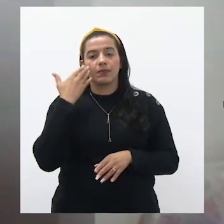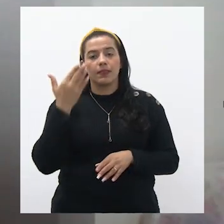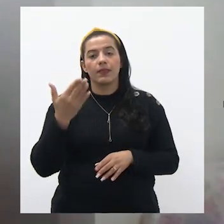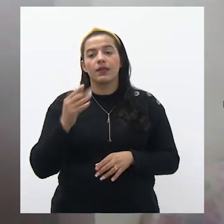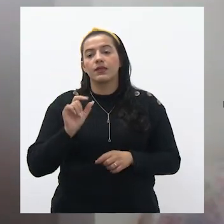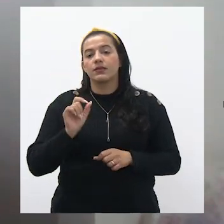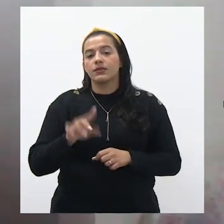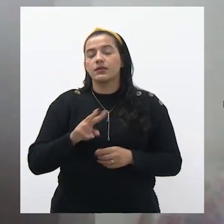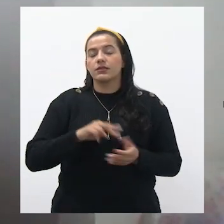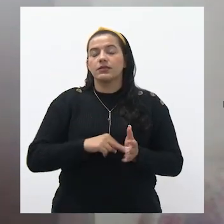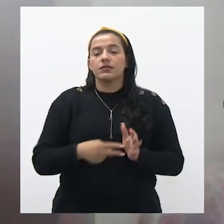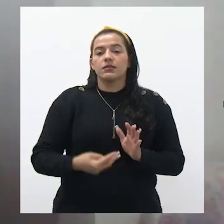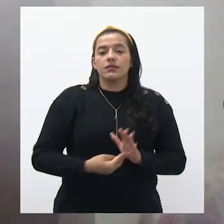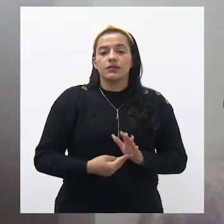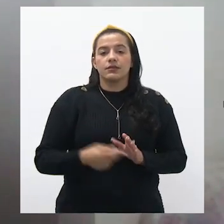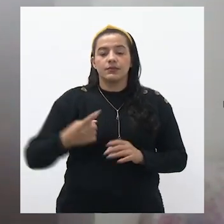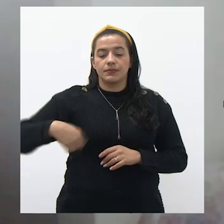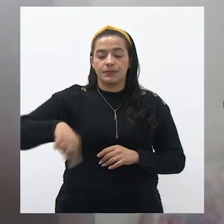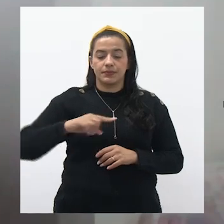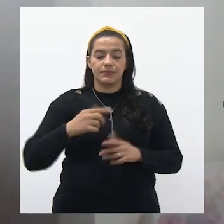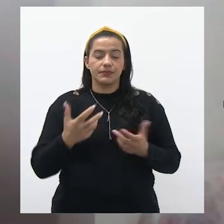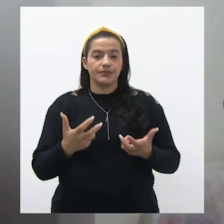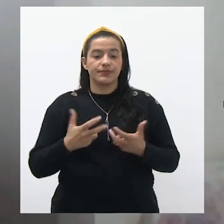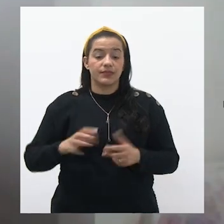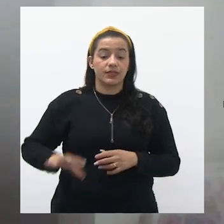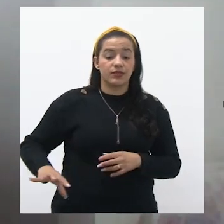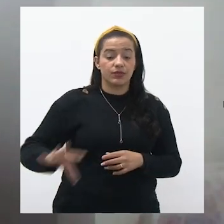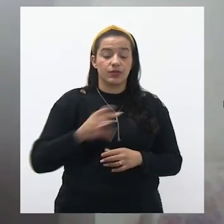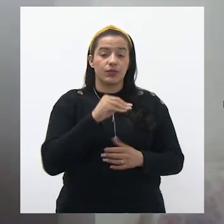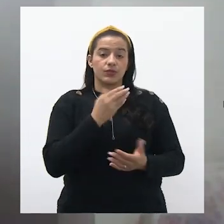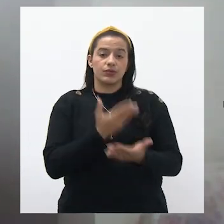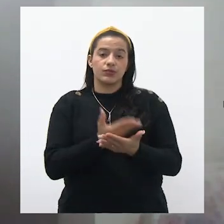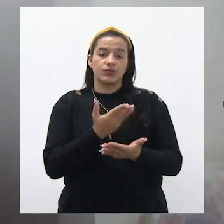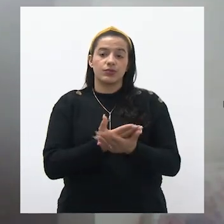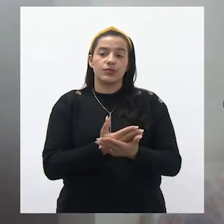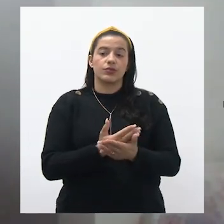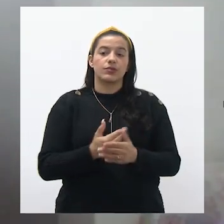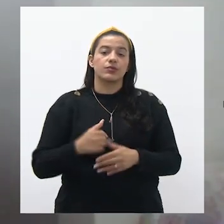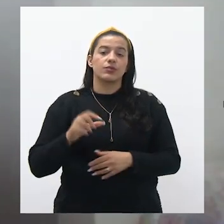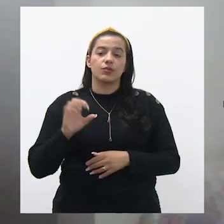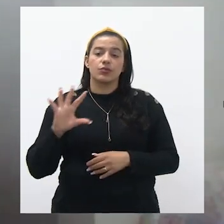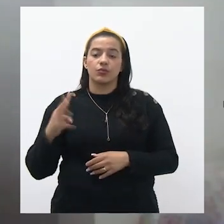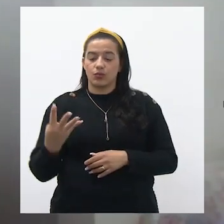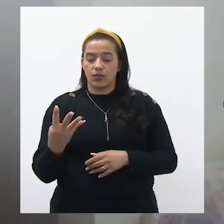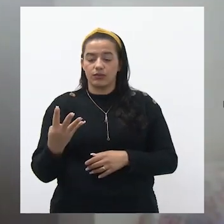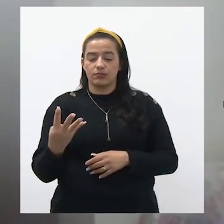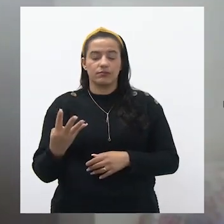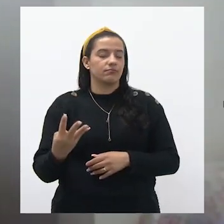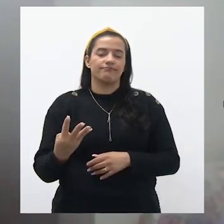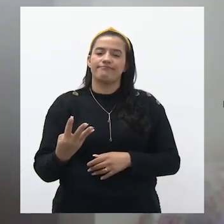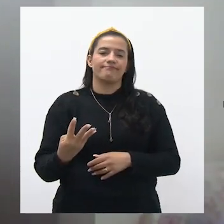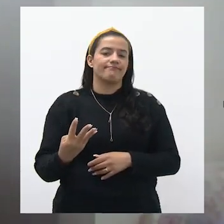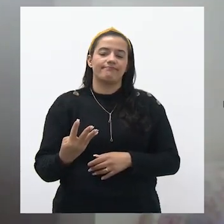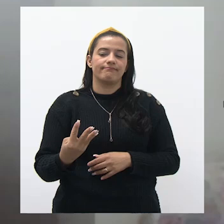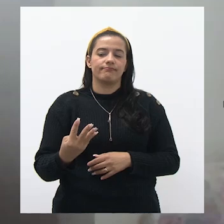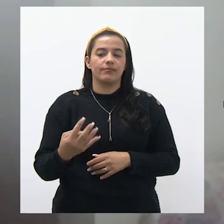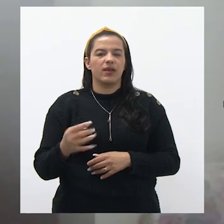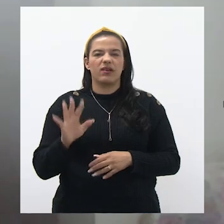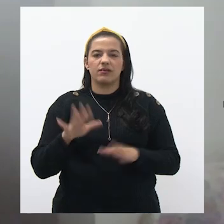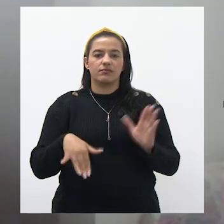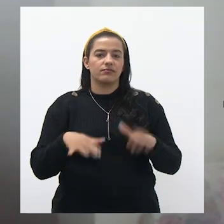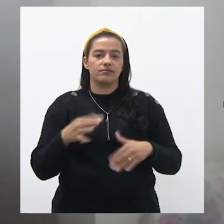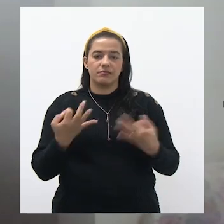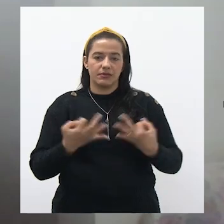não significa que a gente quer que todos os nossos estudantes estejam no degrau 4. Não é isso. De jeito